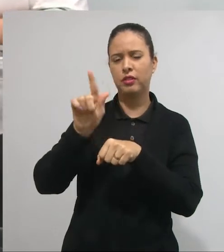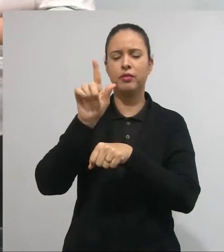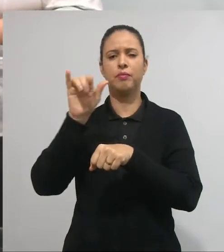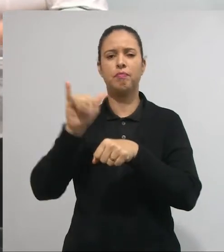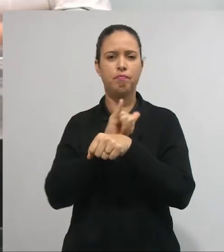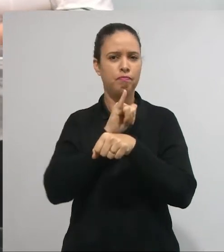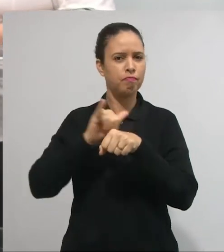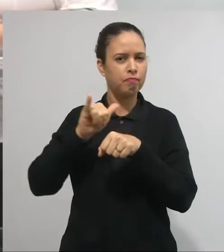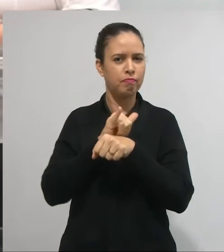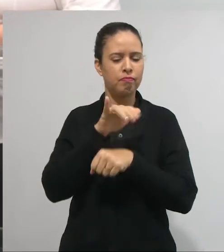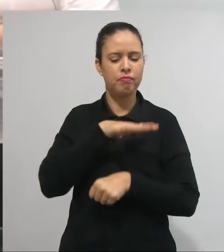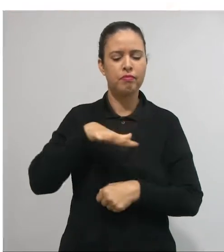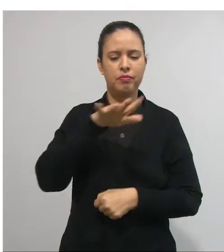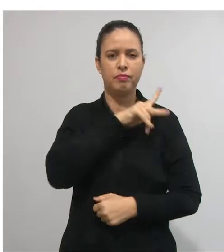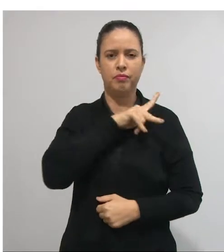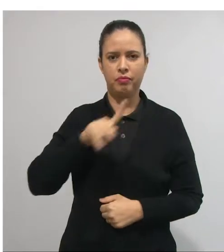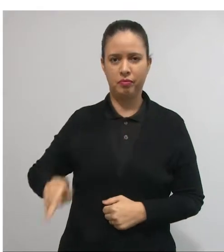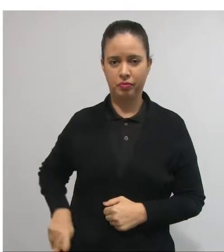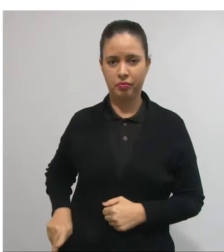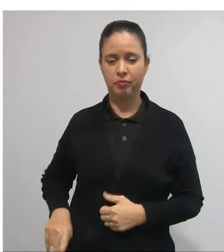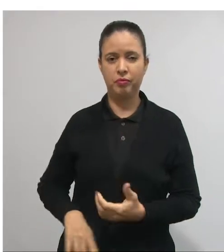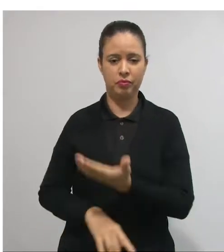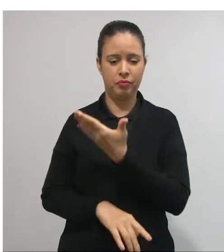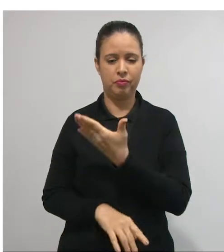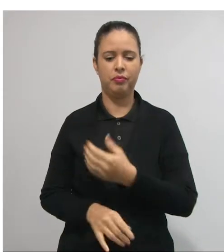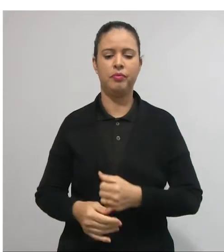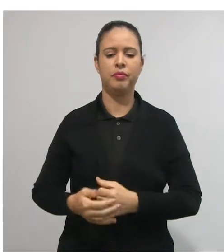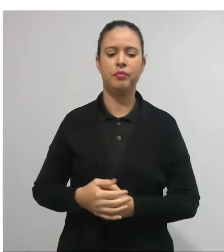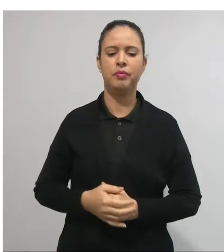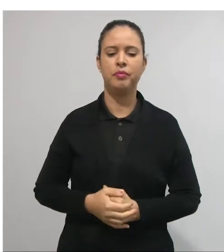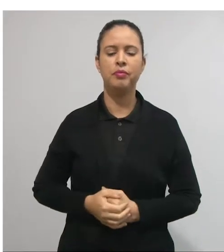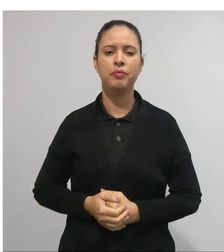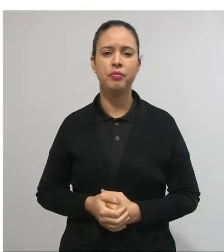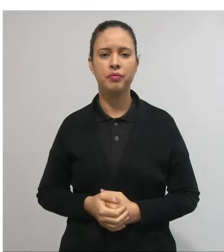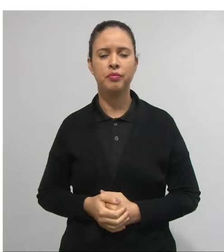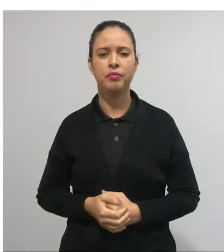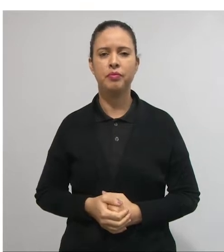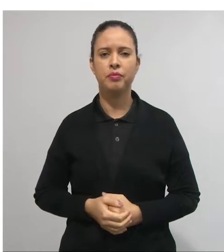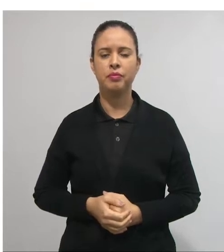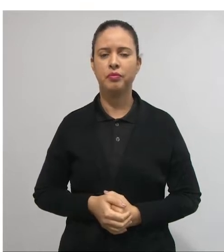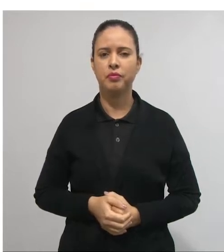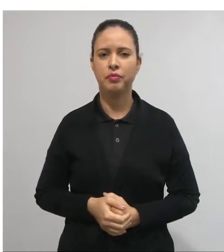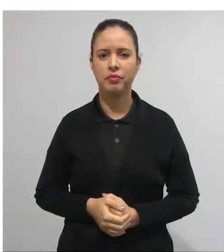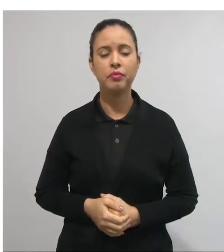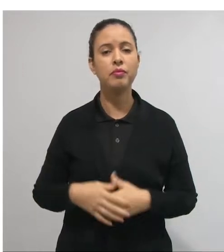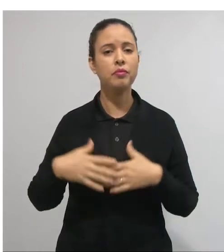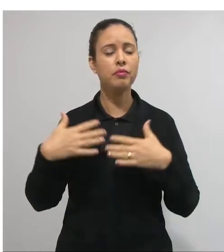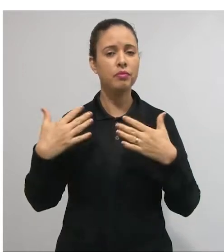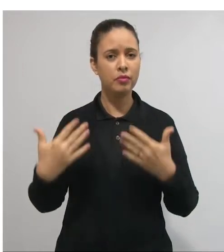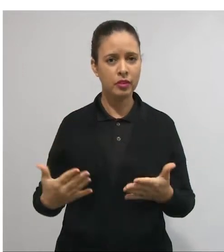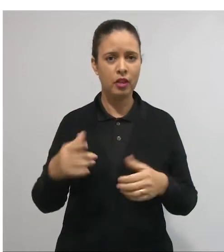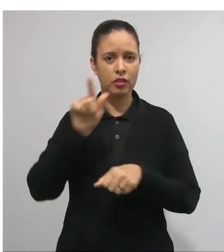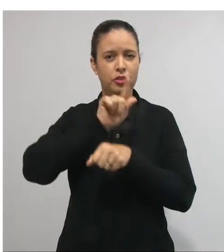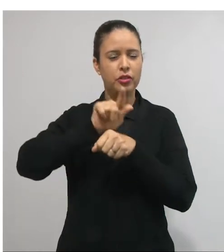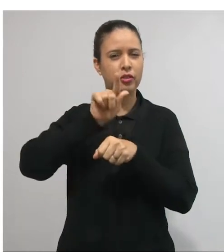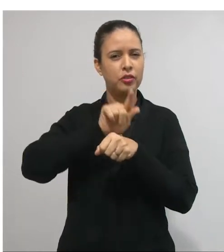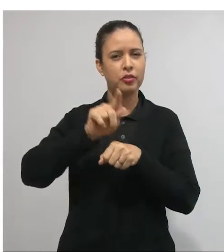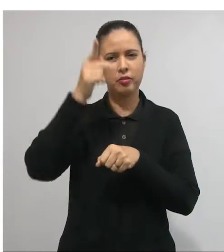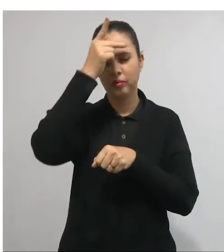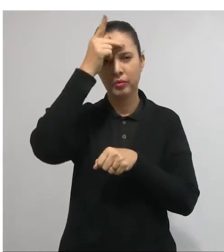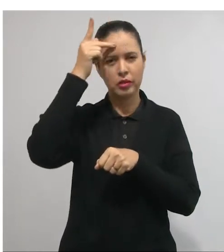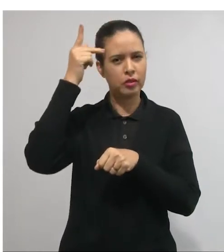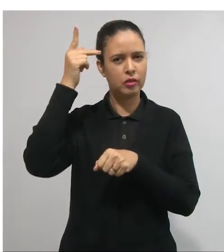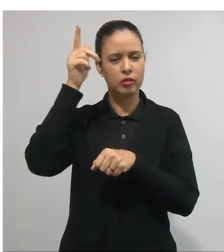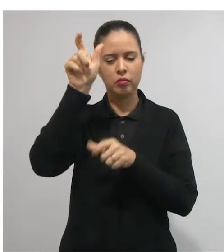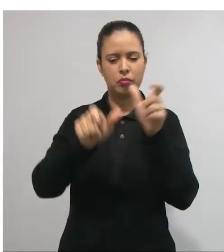bem? Então, vamos em frente. É importante falar que a evolução da gestão de pessoas,